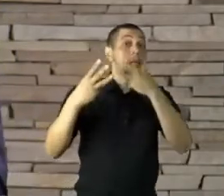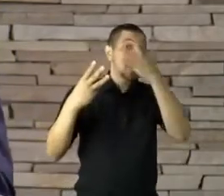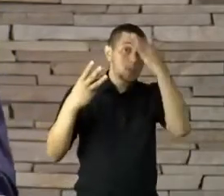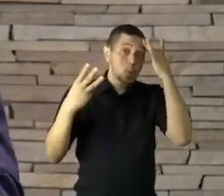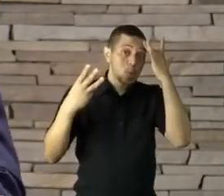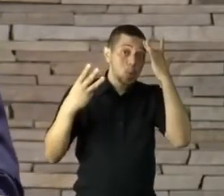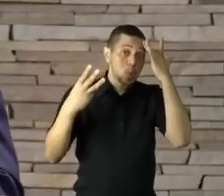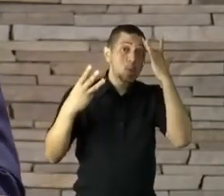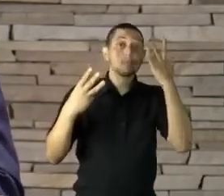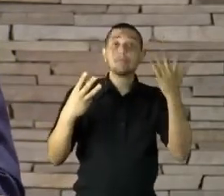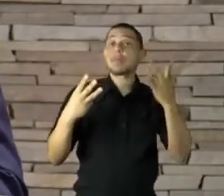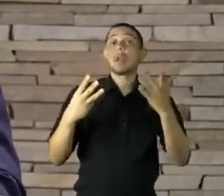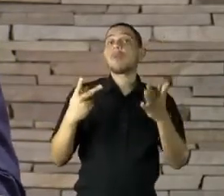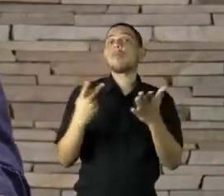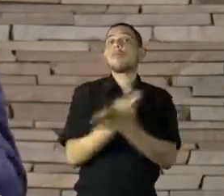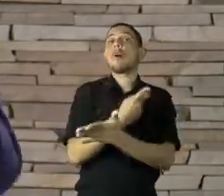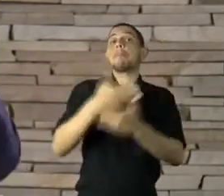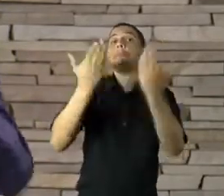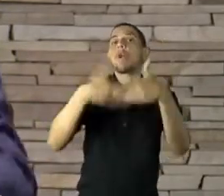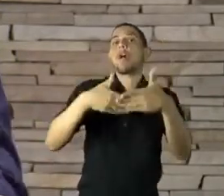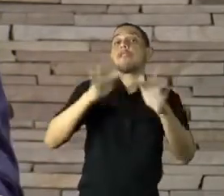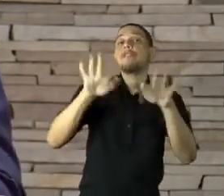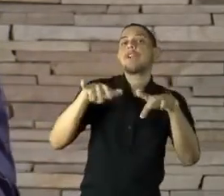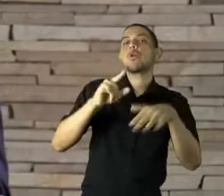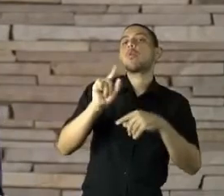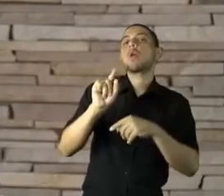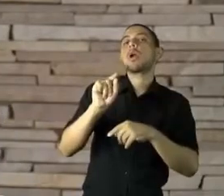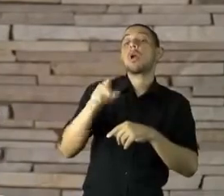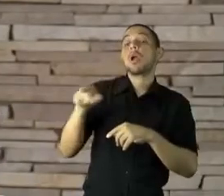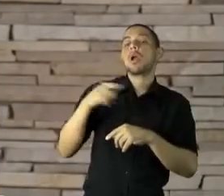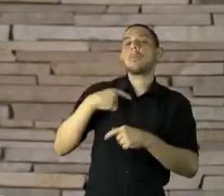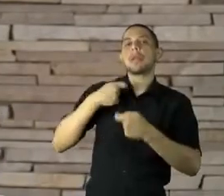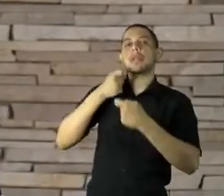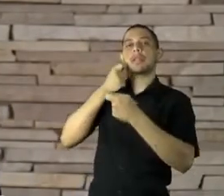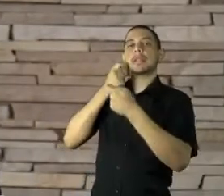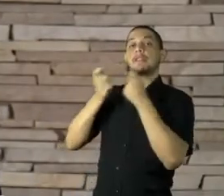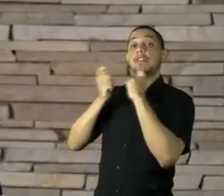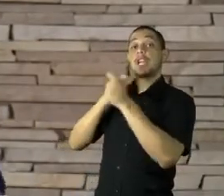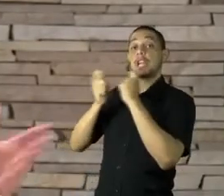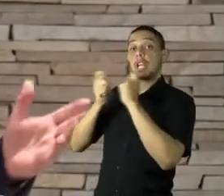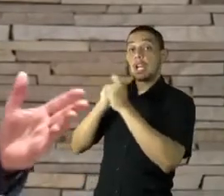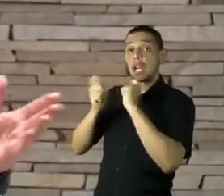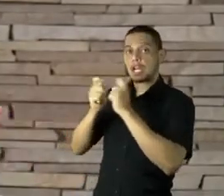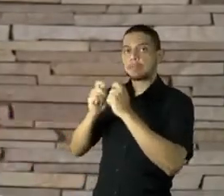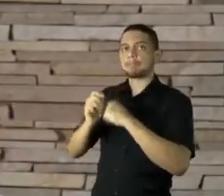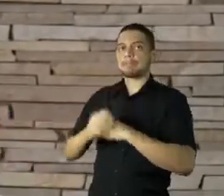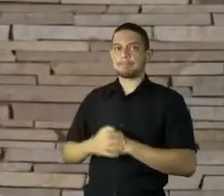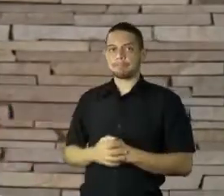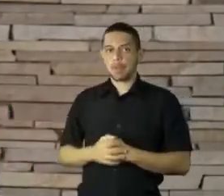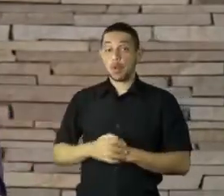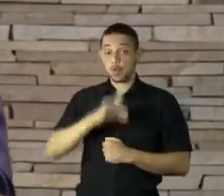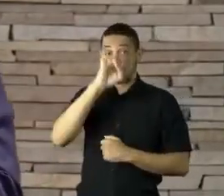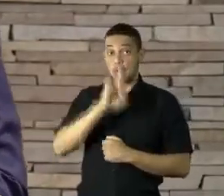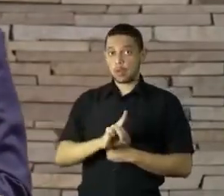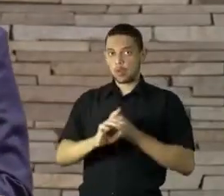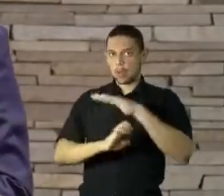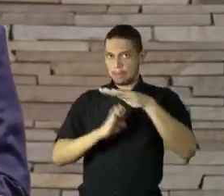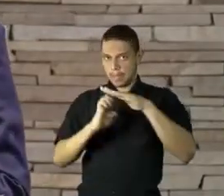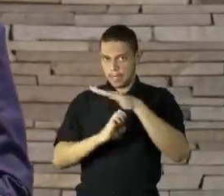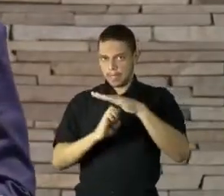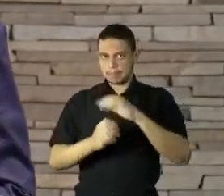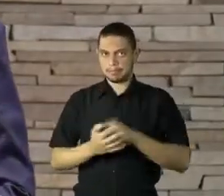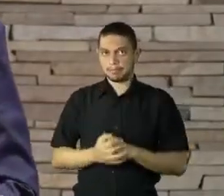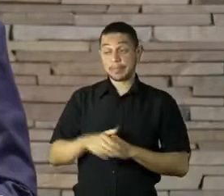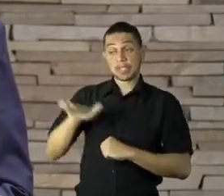com o gerente daquela empresa designado para essa finalidade primeiro primeiro candidato